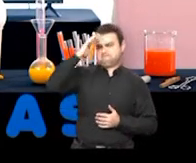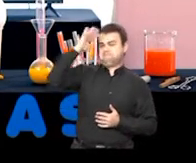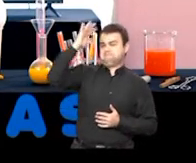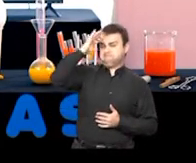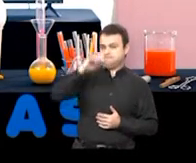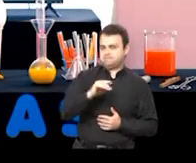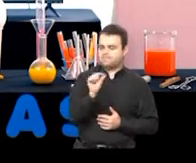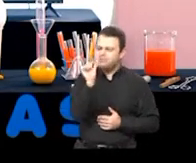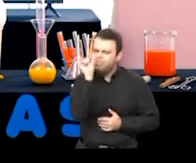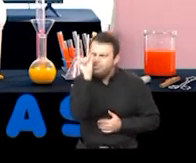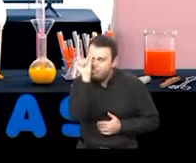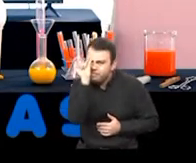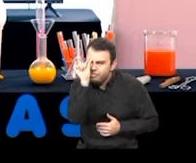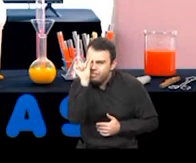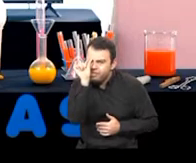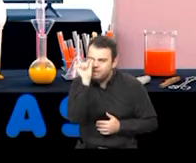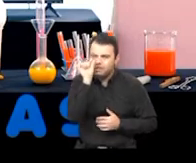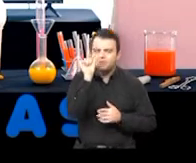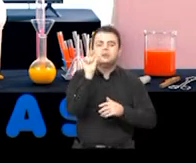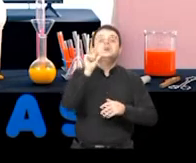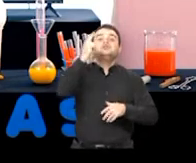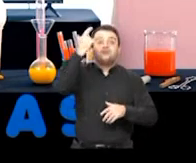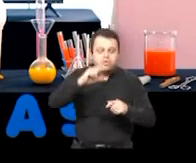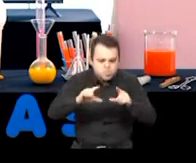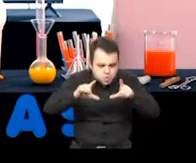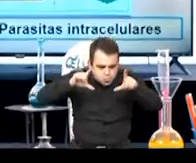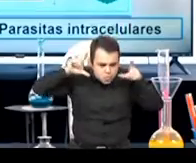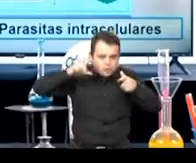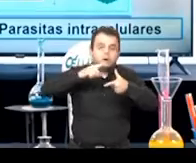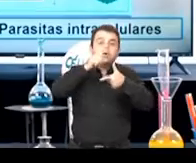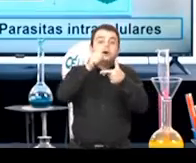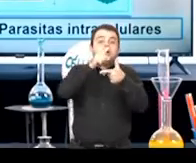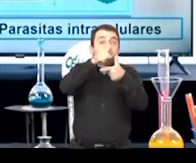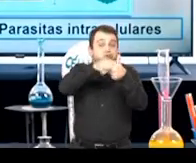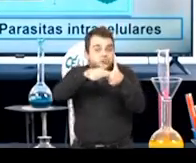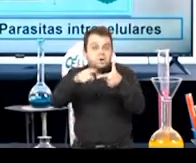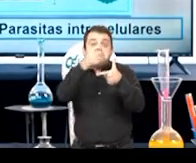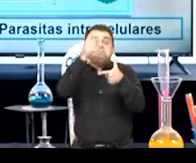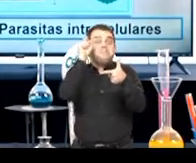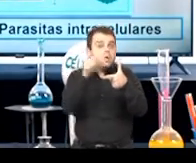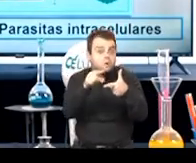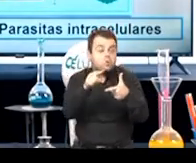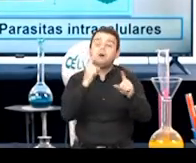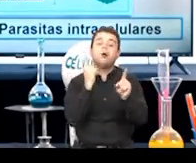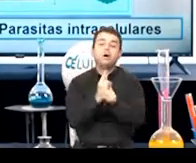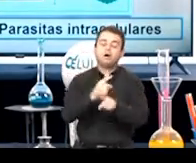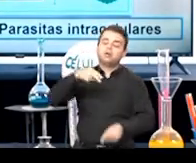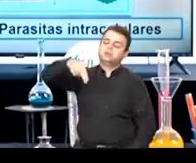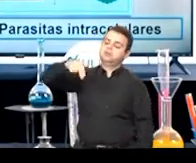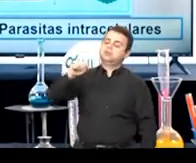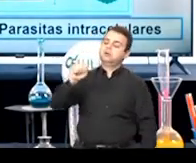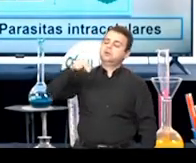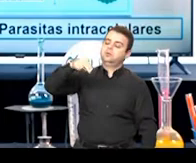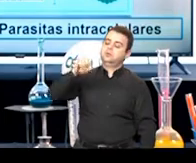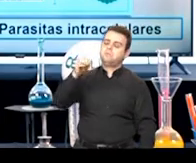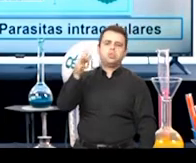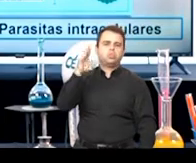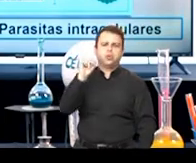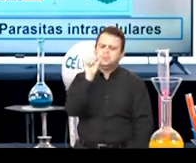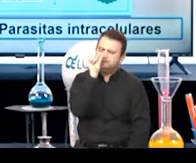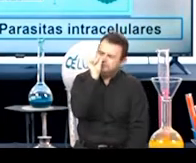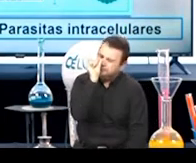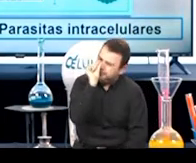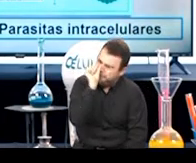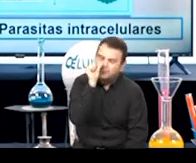imaginem pegar esse micrômetro e dividir novamente em 1000. Você tem então um nanômetro, é uma unidade muito